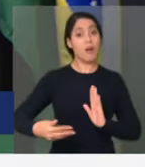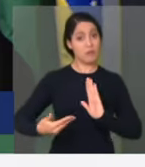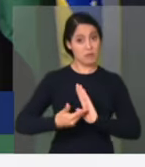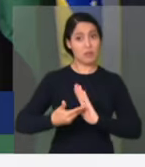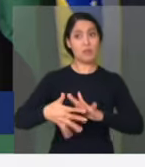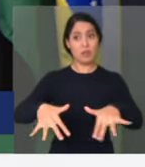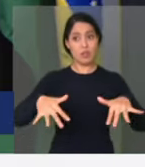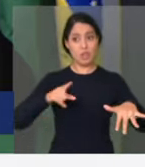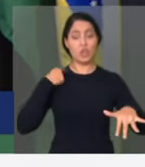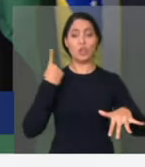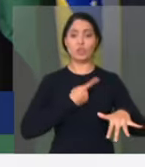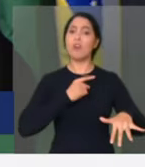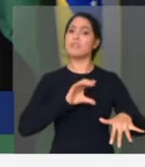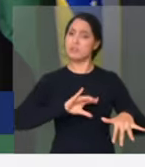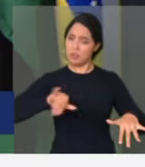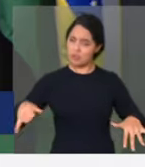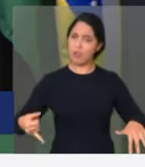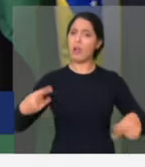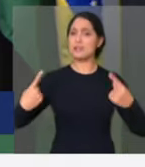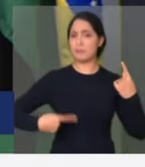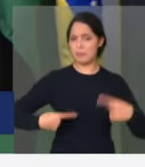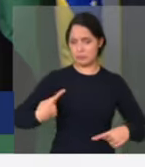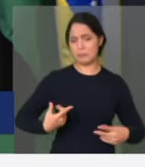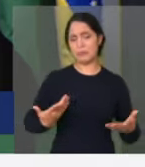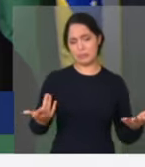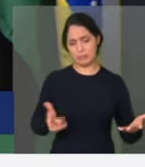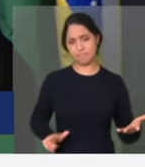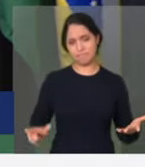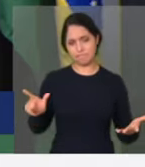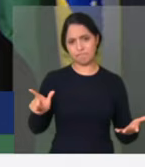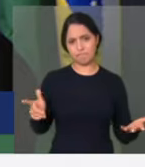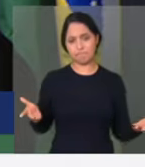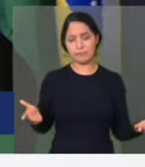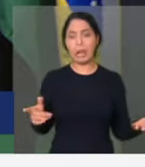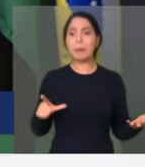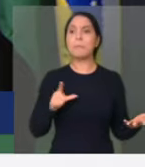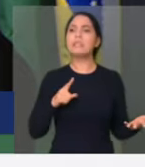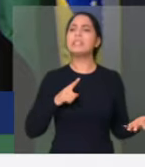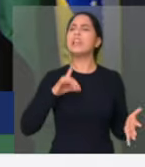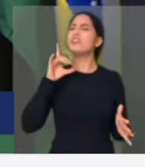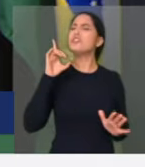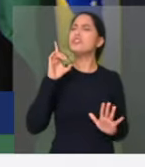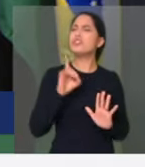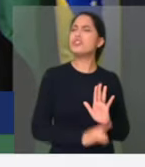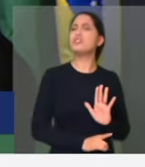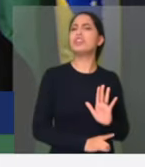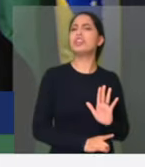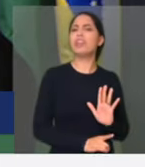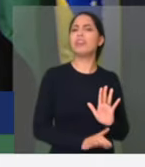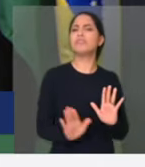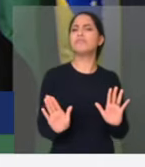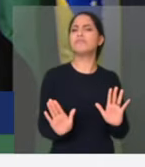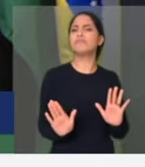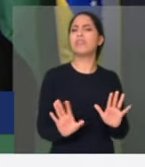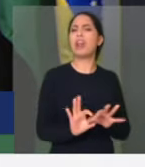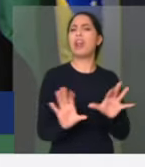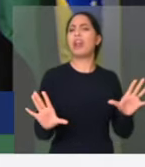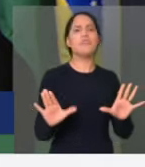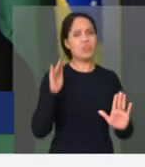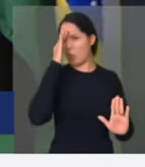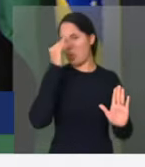deve ser feita na ccj e é todo seu direito de discordar do projeto